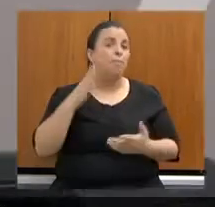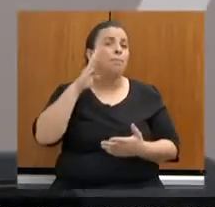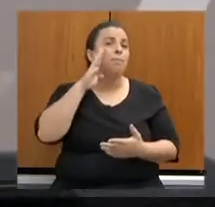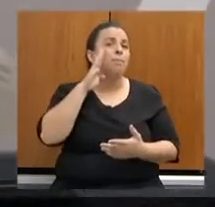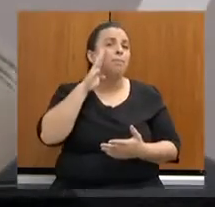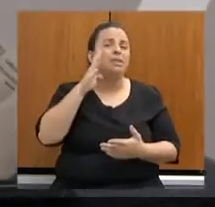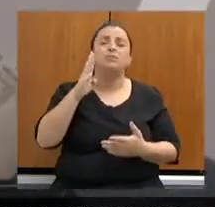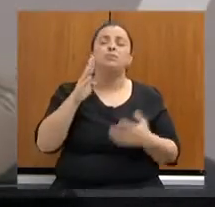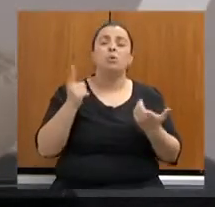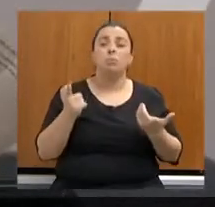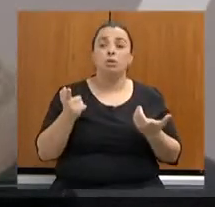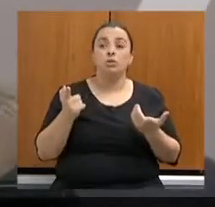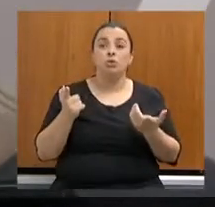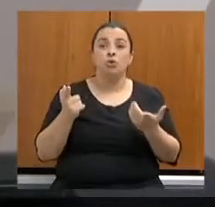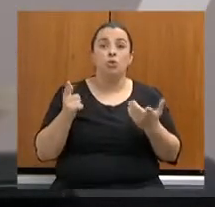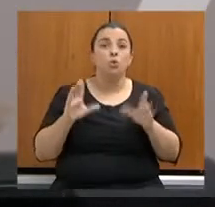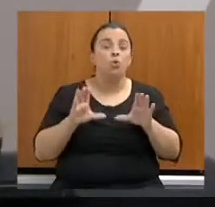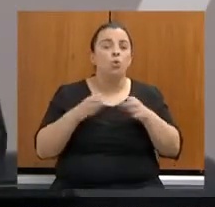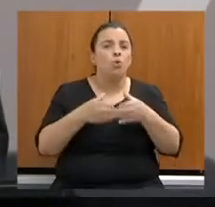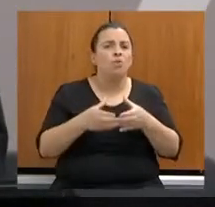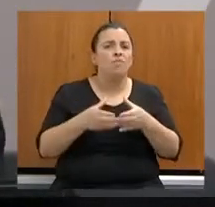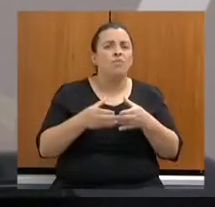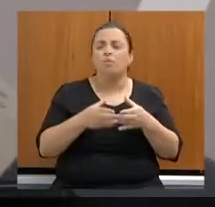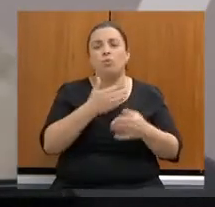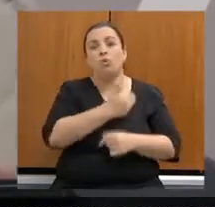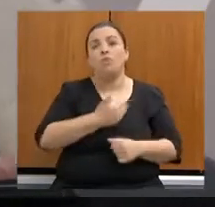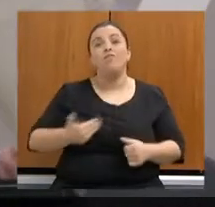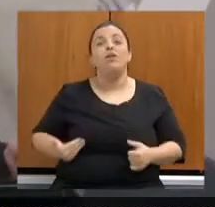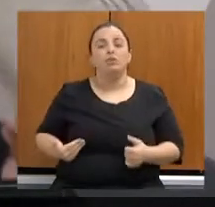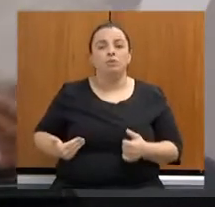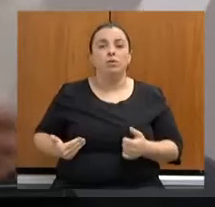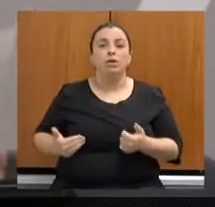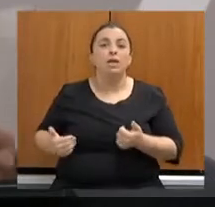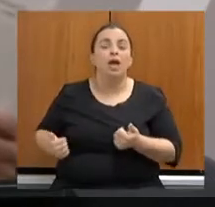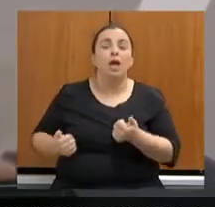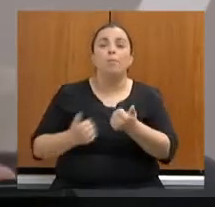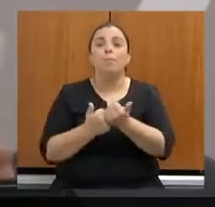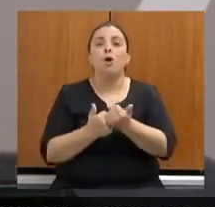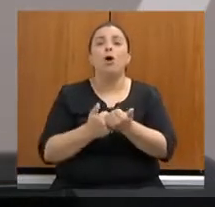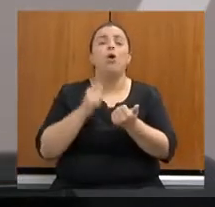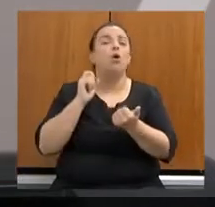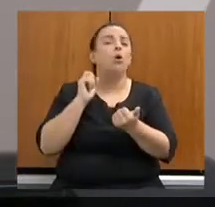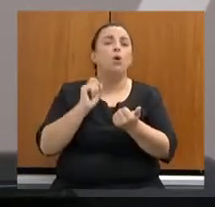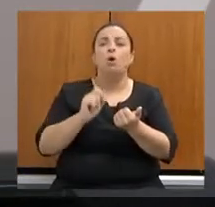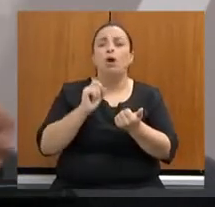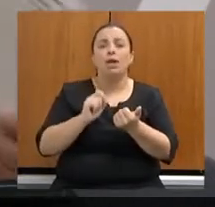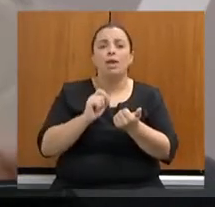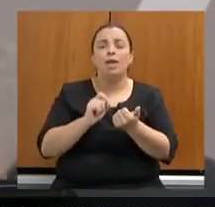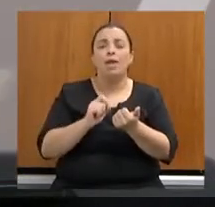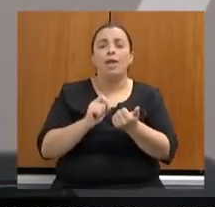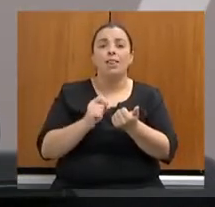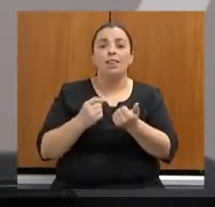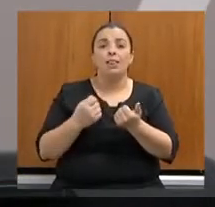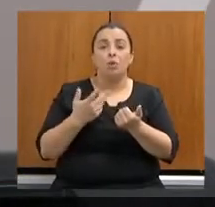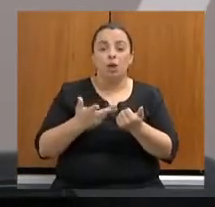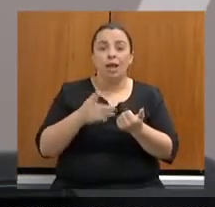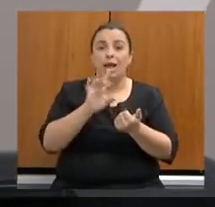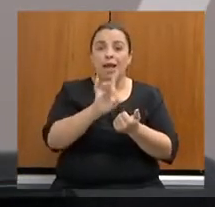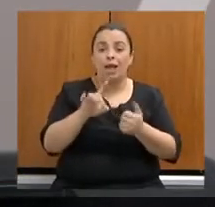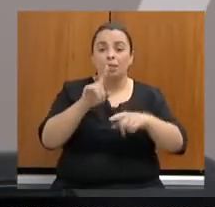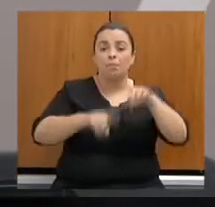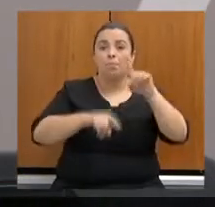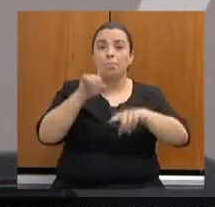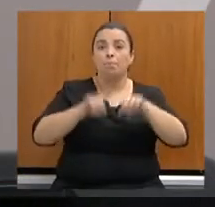governo que apoia a agregar valor aos produtos